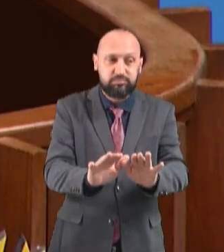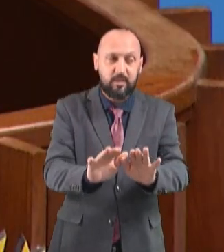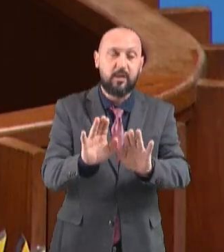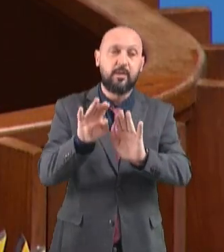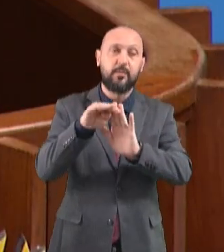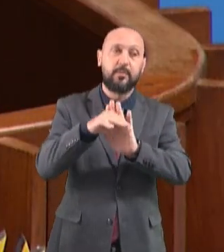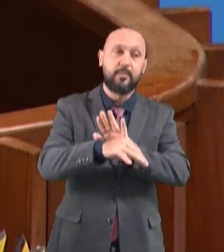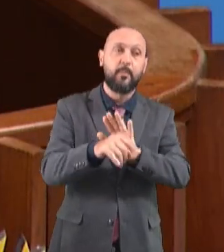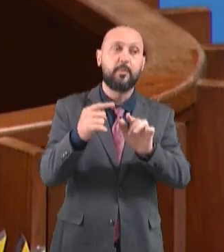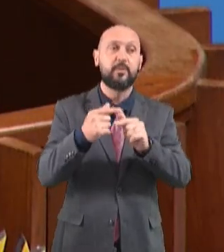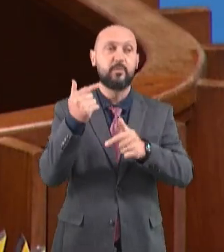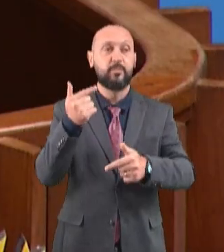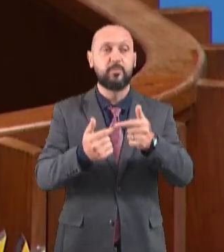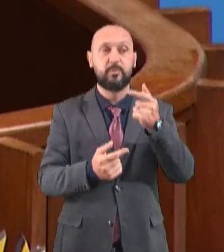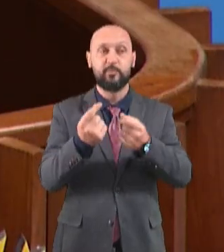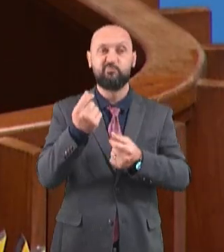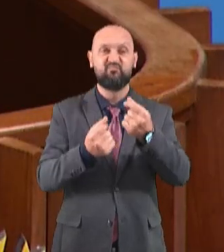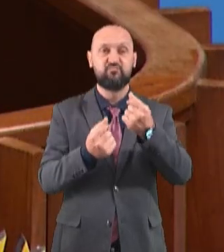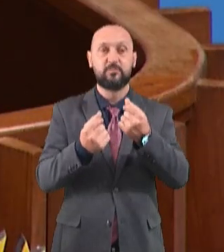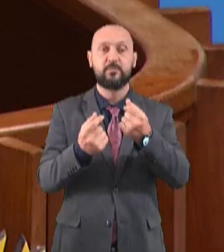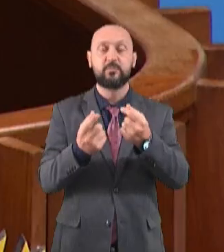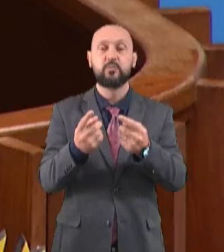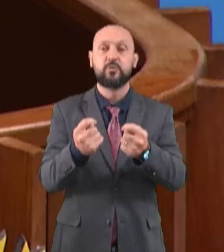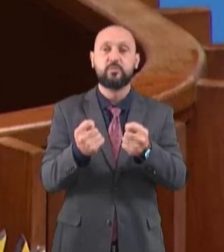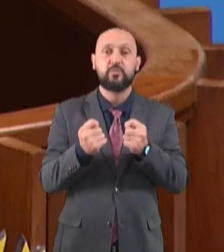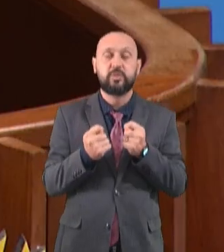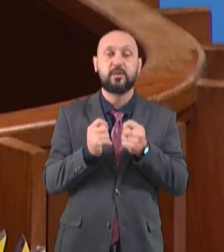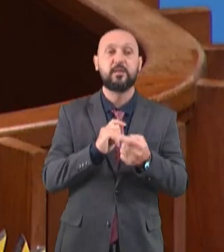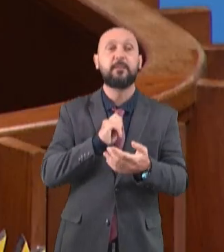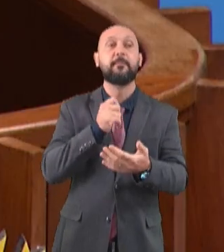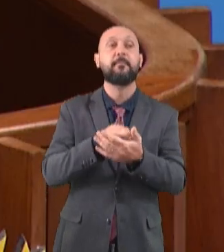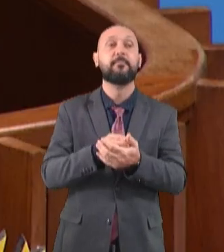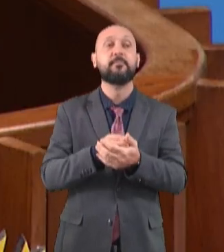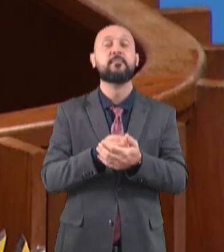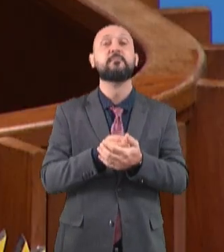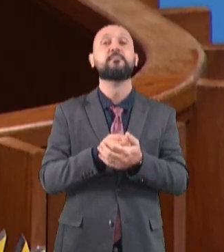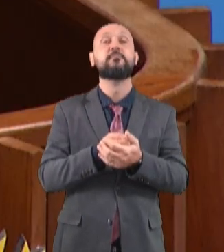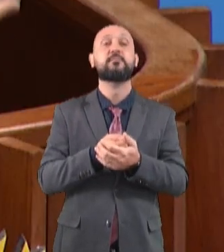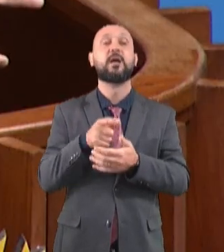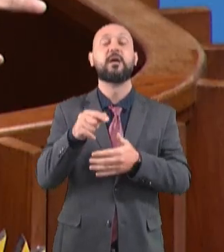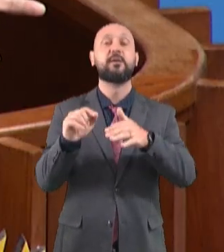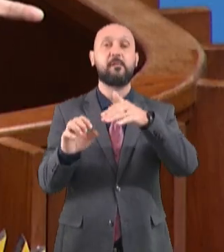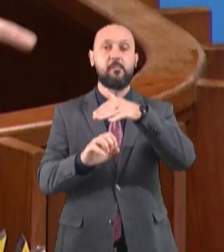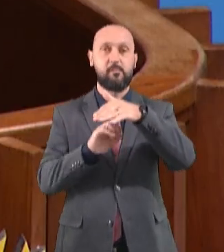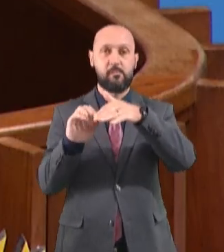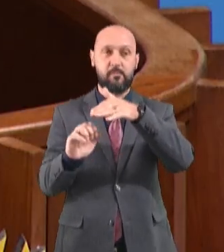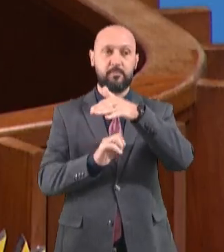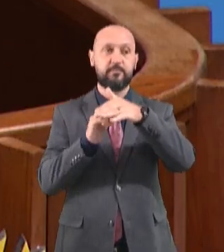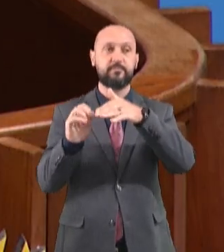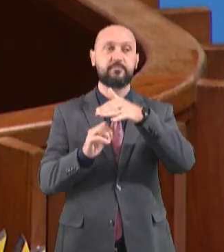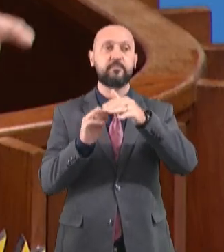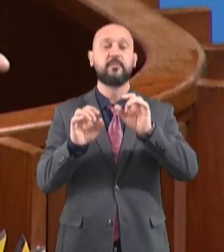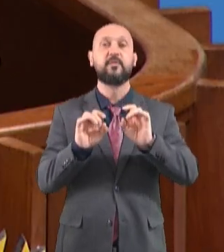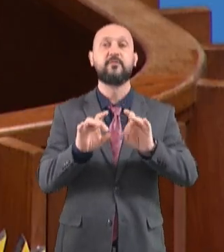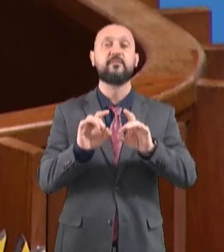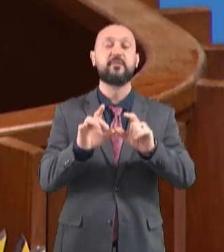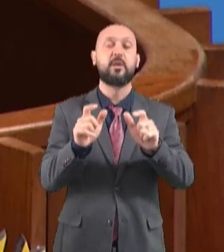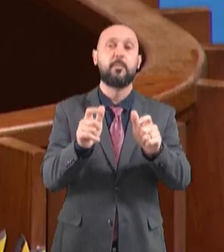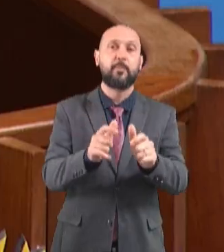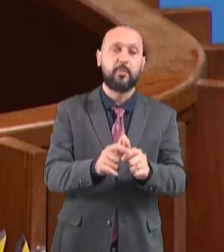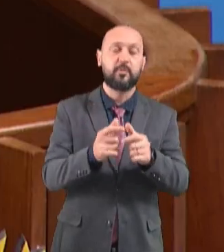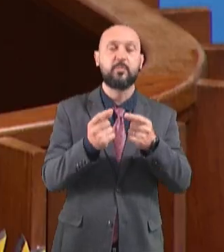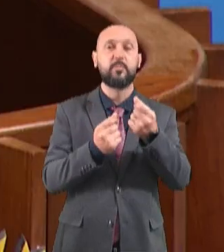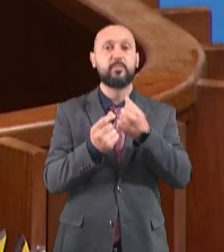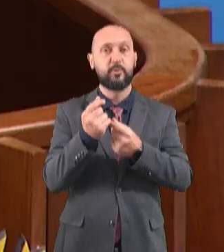por conta de uma política monetária contracionista, e quem está pagando são as empresas que estão vendendo menos,